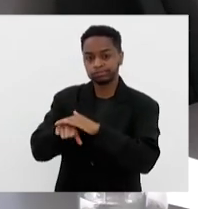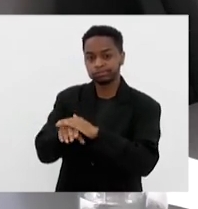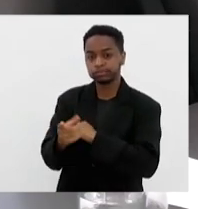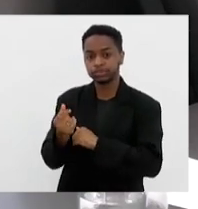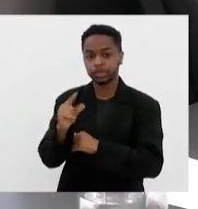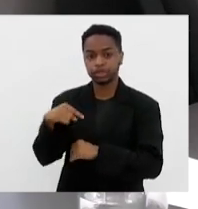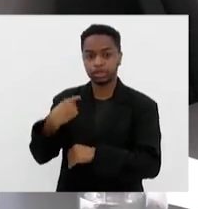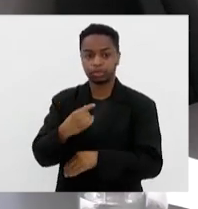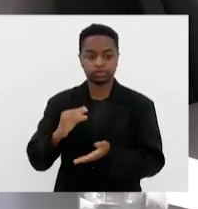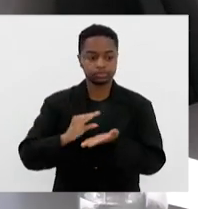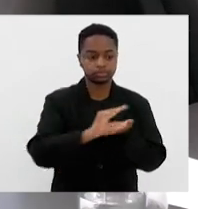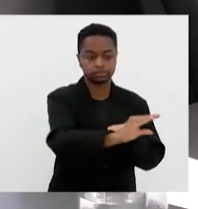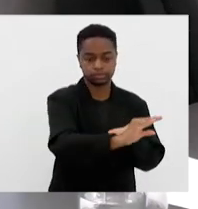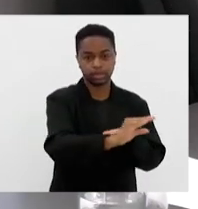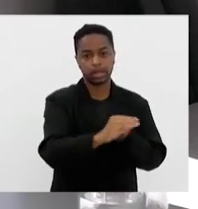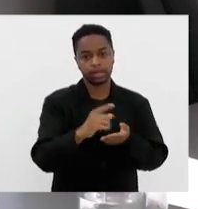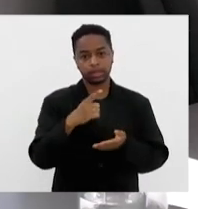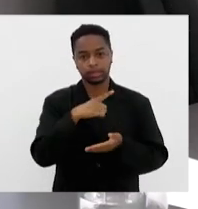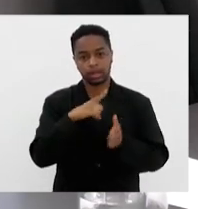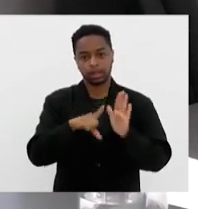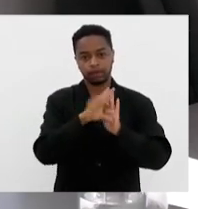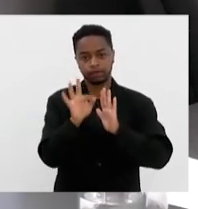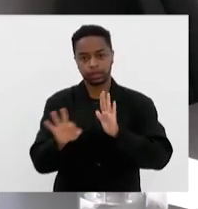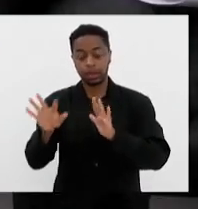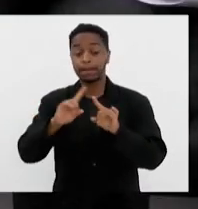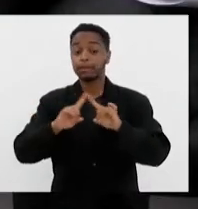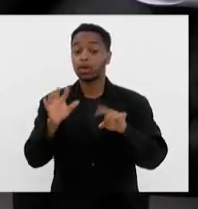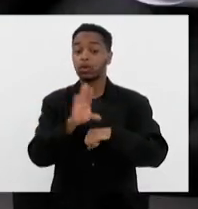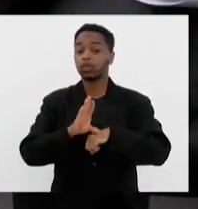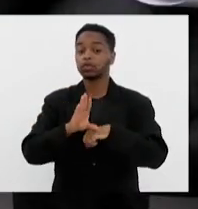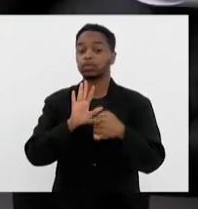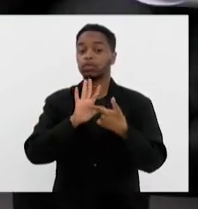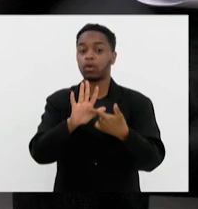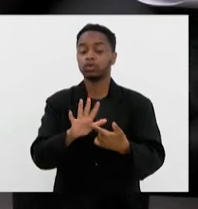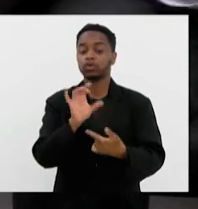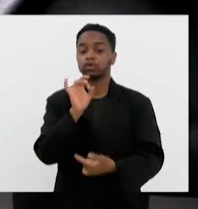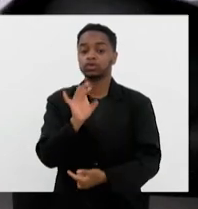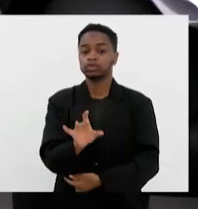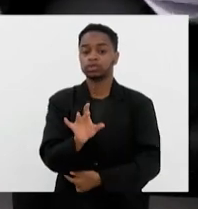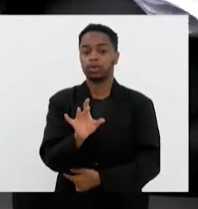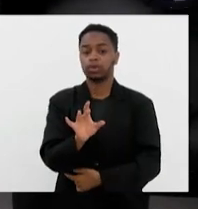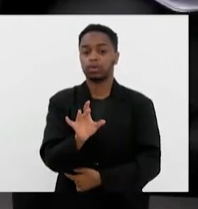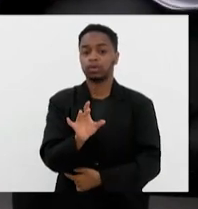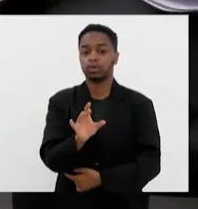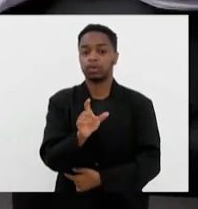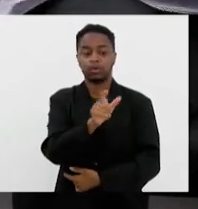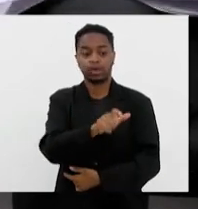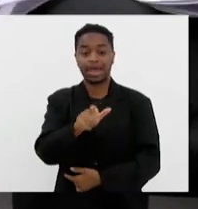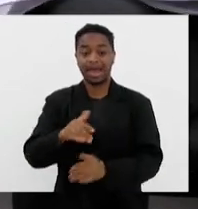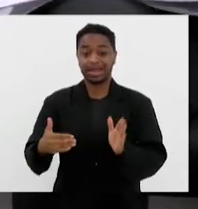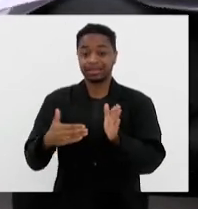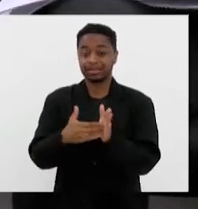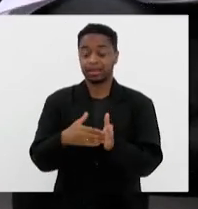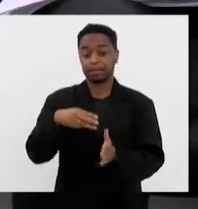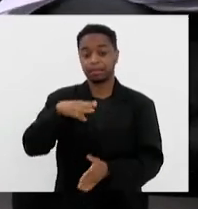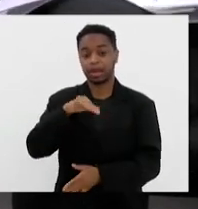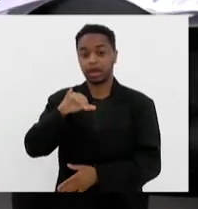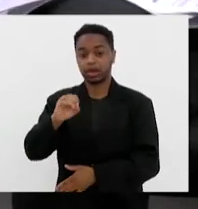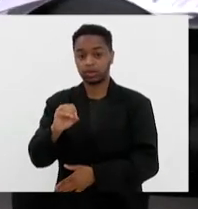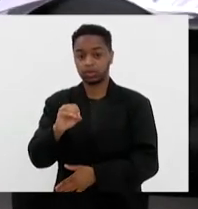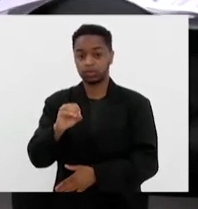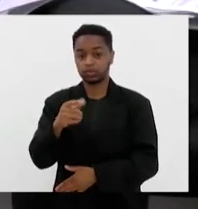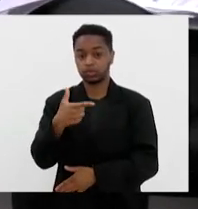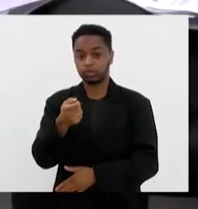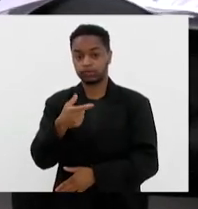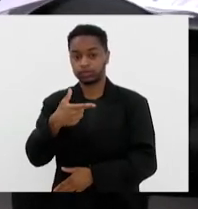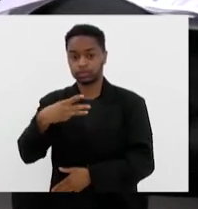definido por lei complementar federal. Não, mas não, a Constituição definiu que é somente para quem, até maio de